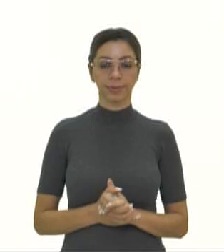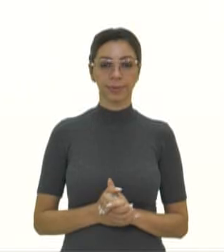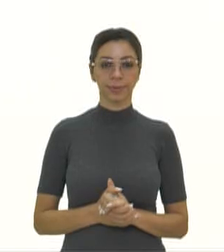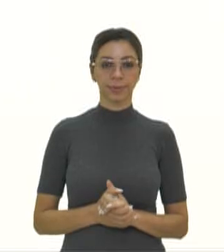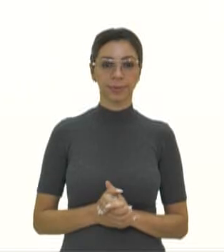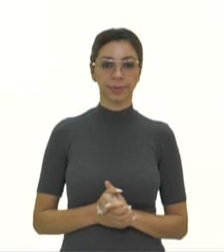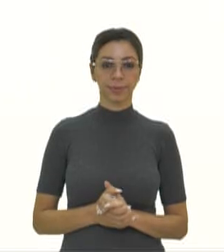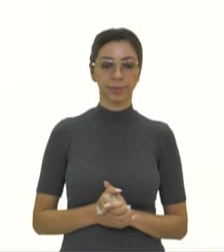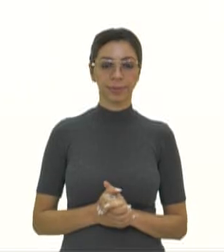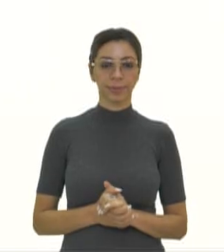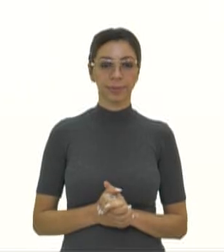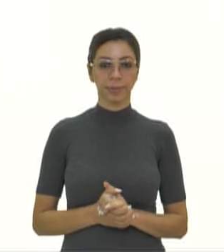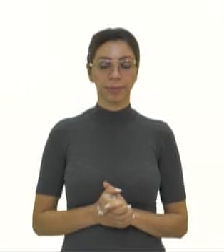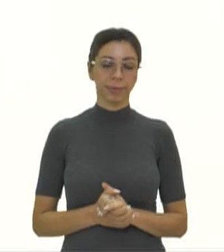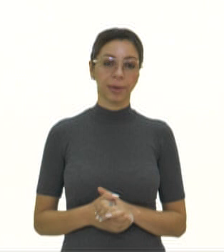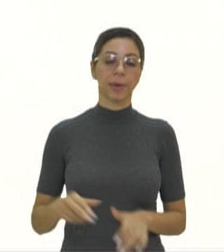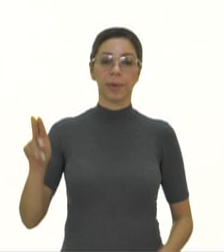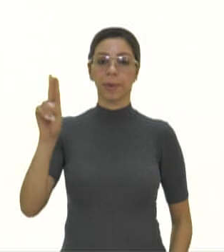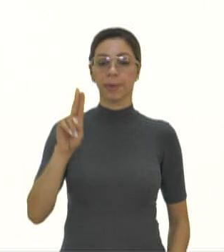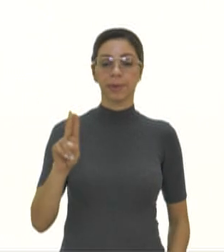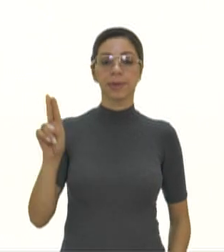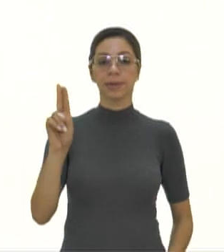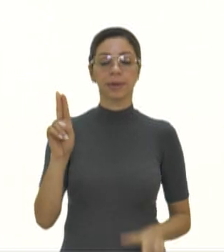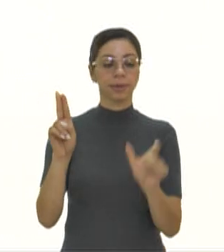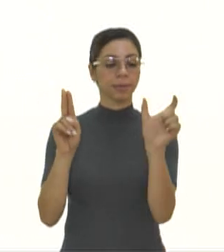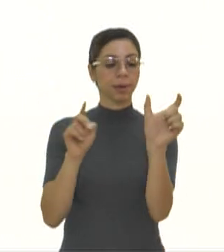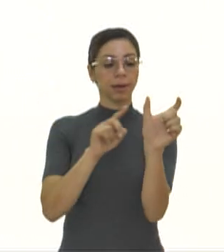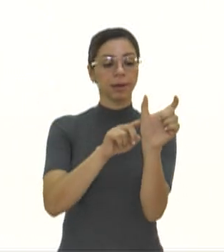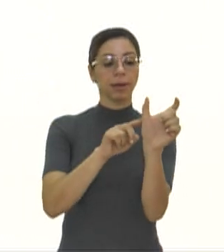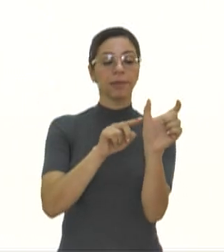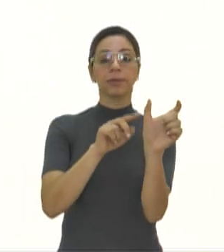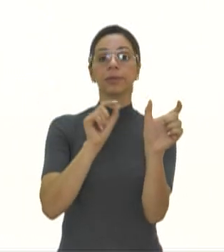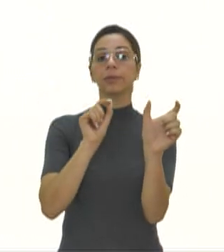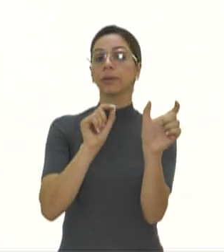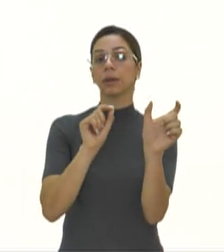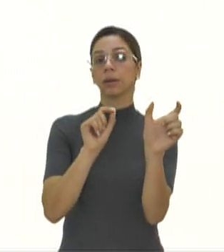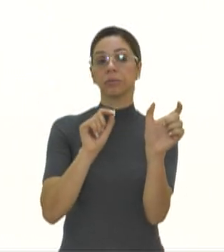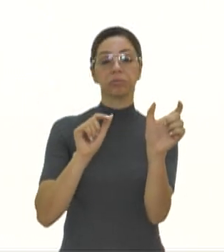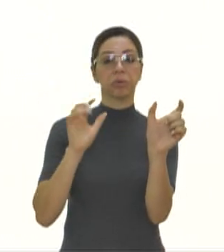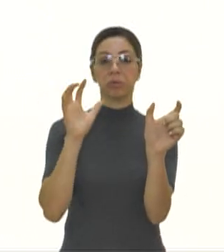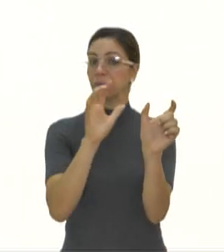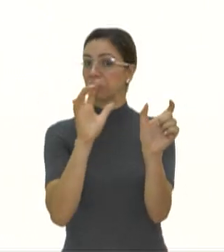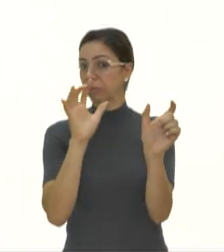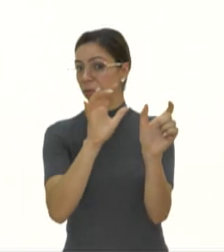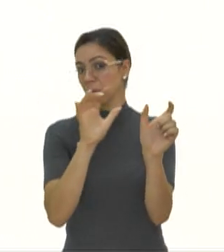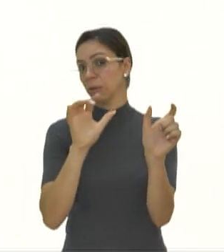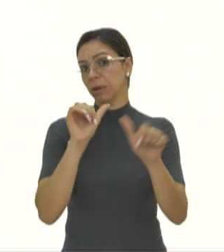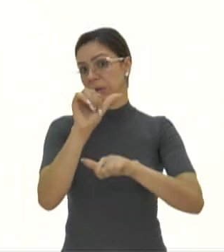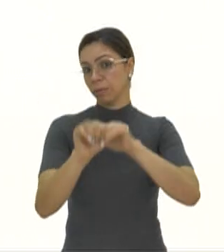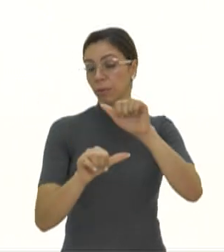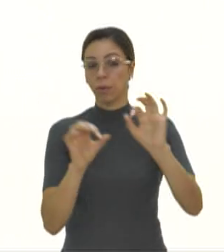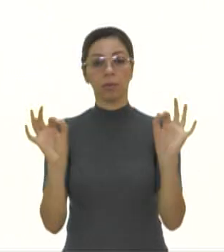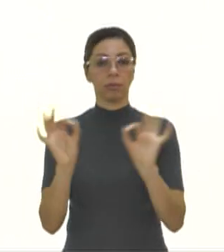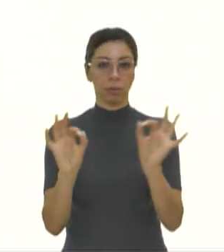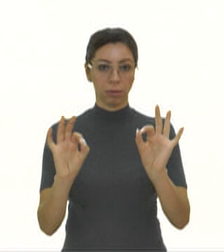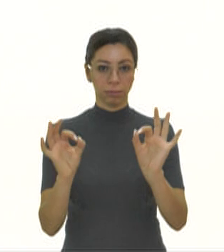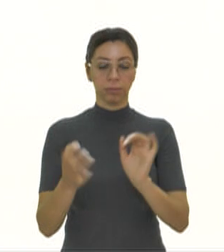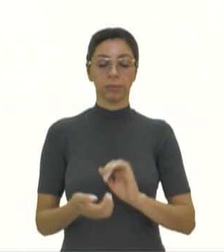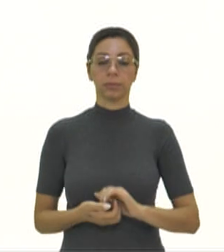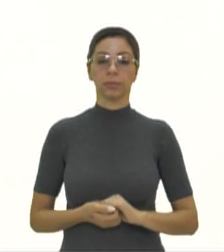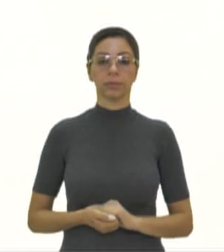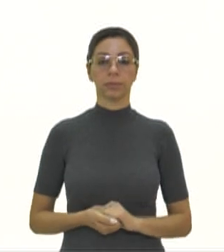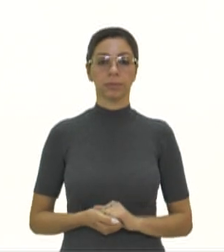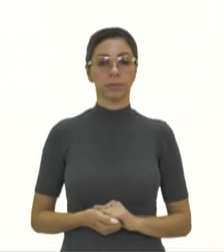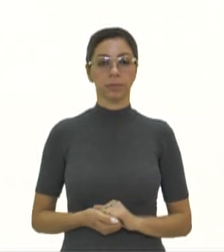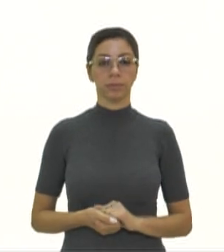left. Usando as duas palavras, o significado não vai sofrer alteração. The entirely new